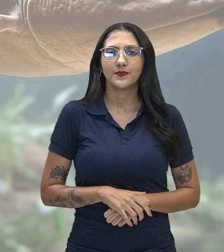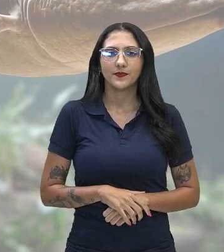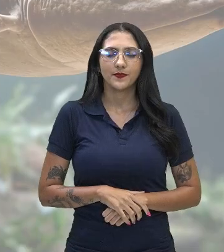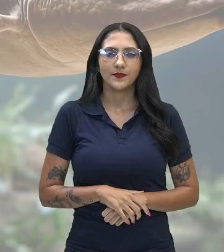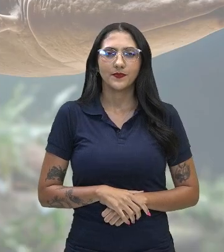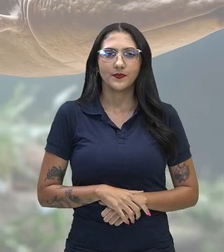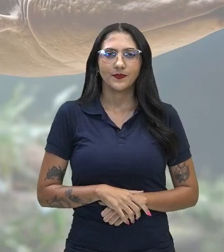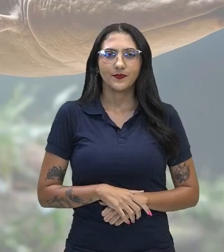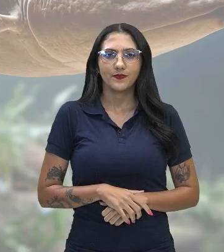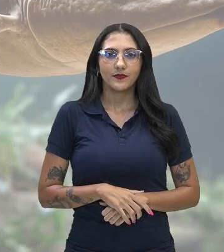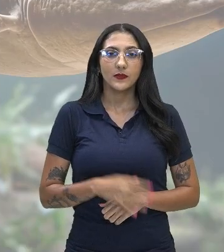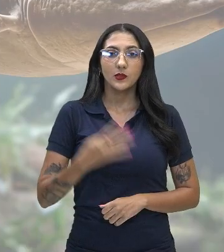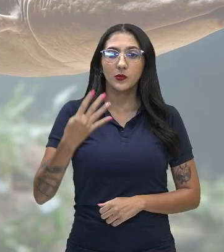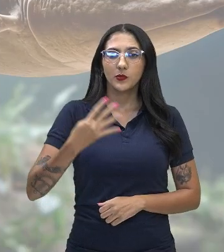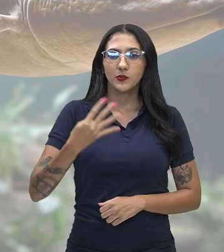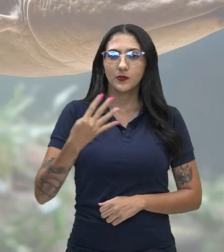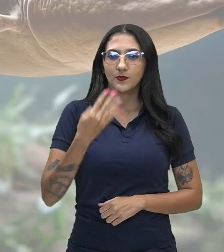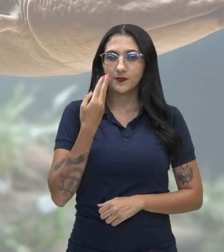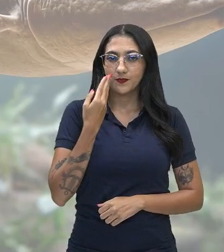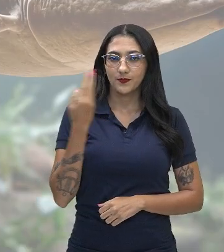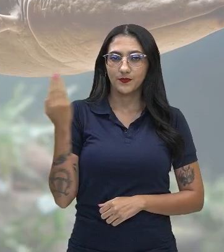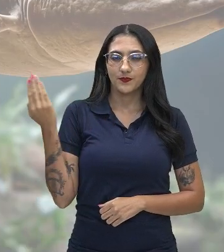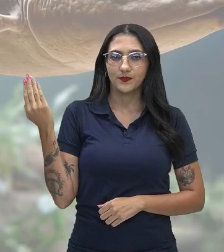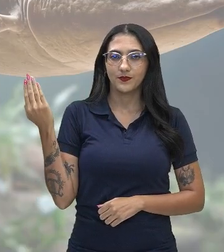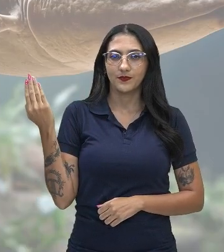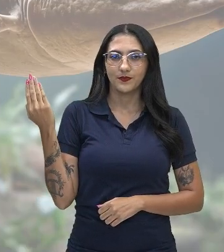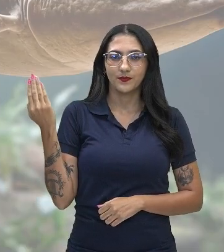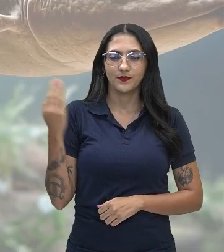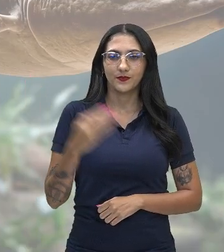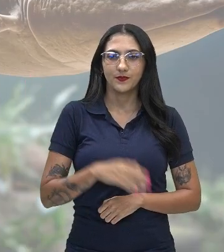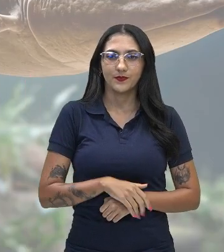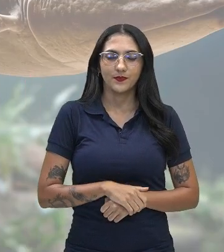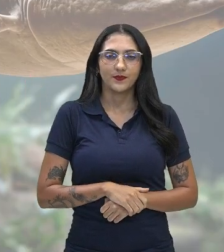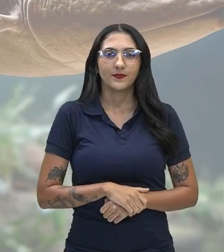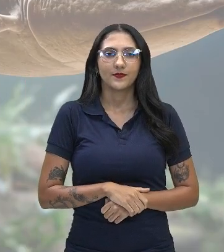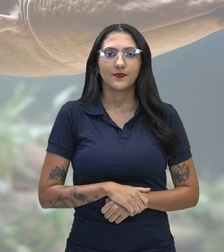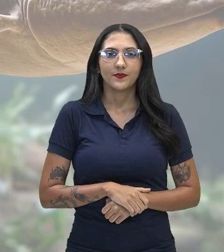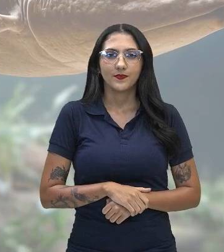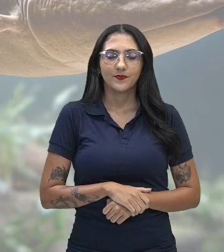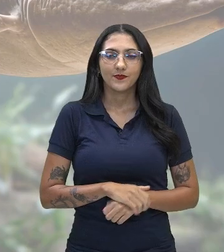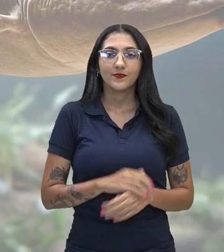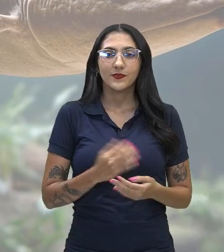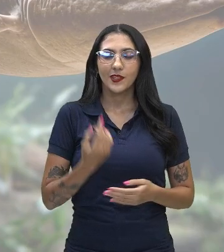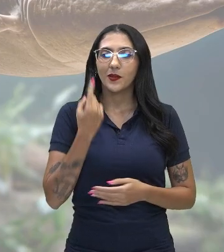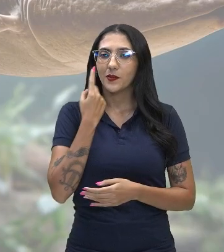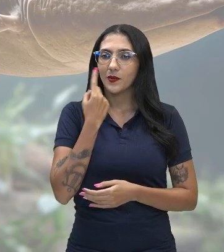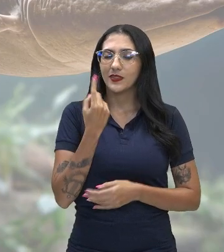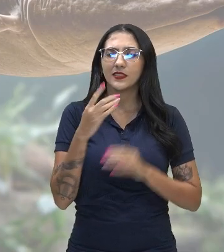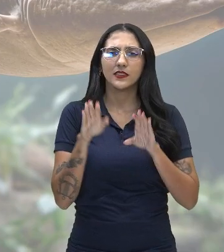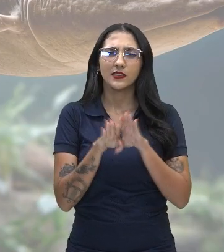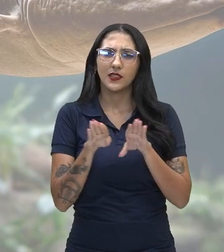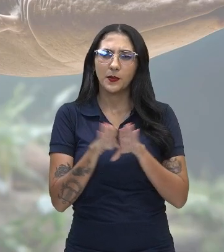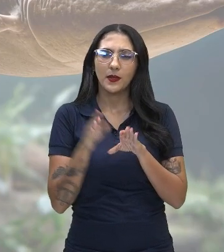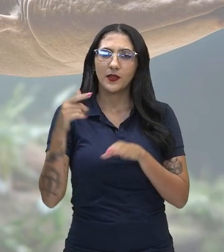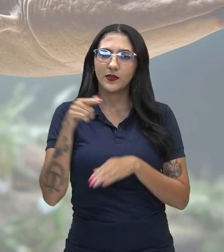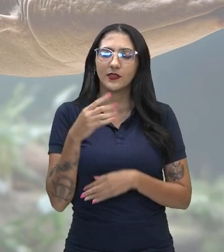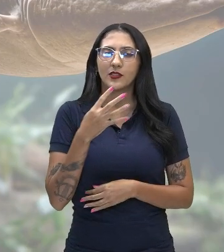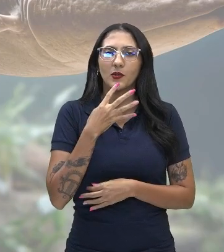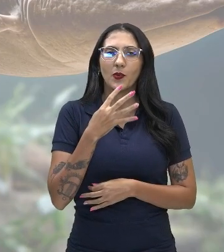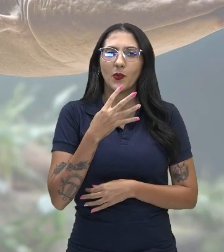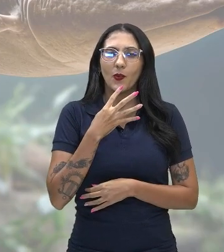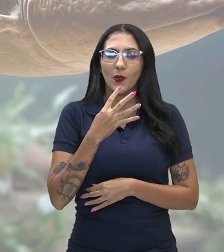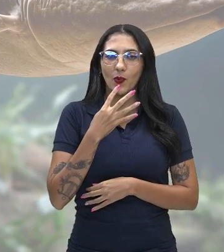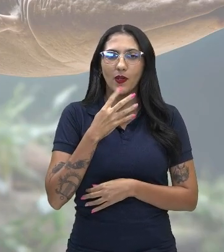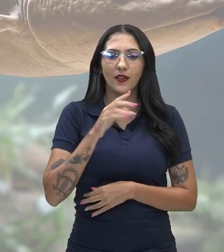número 4, number 4, Electric Eel, The Shocker. Esse também eu sei que vocês conhecem, né? Que são